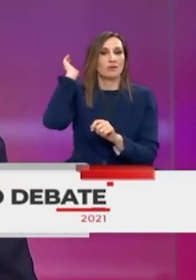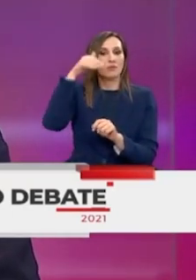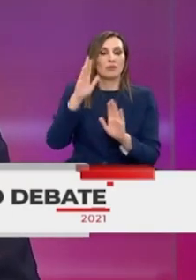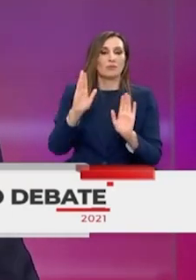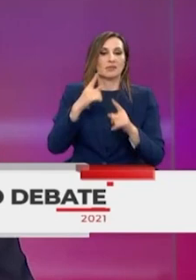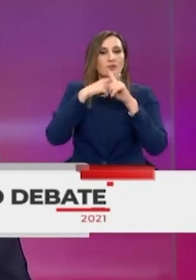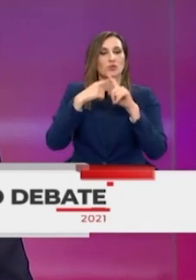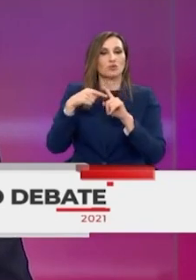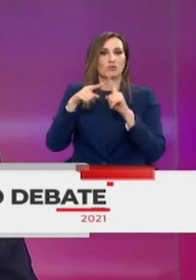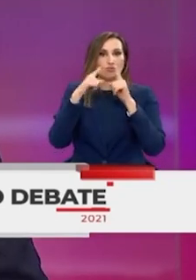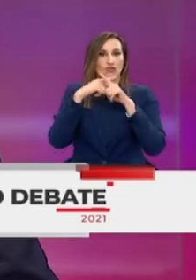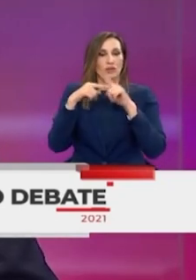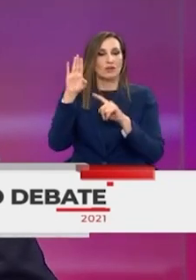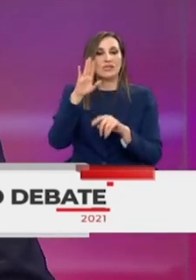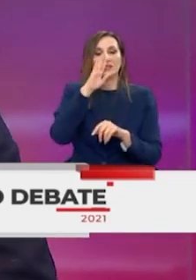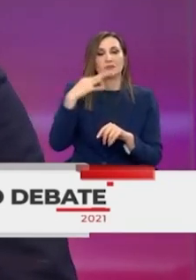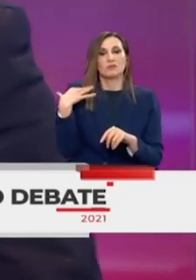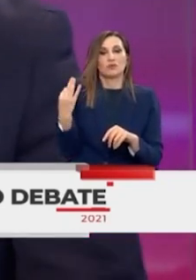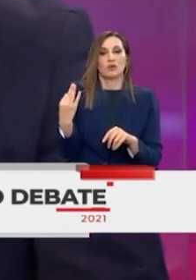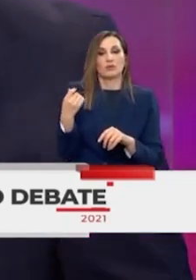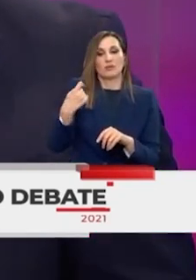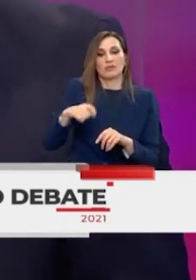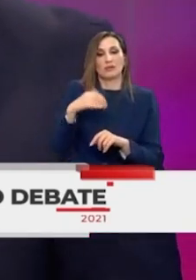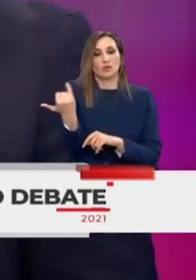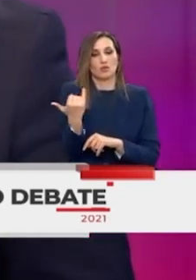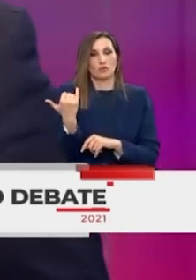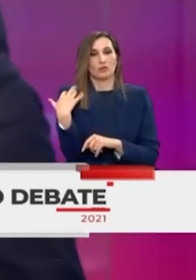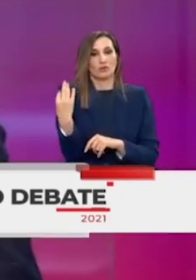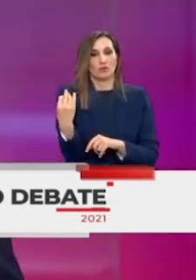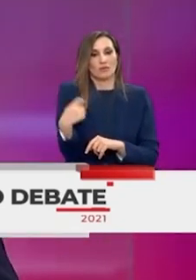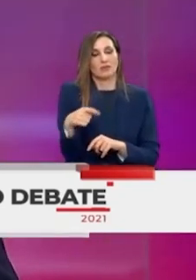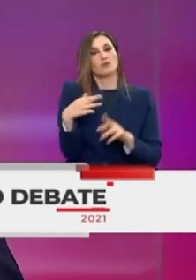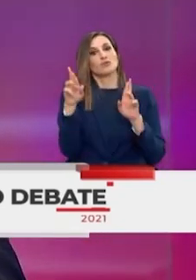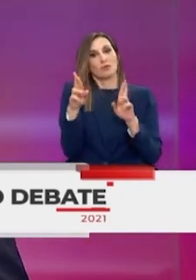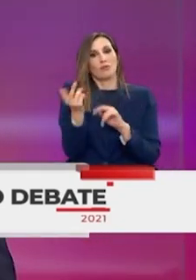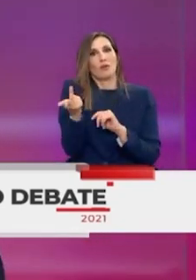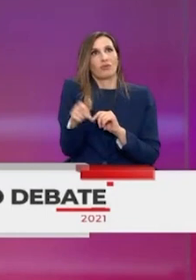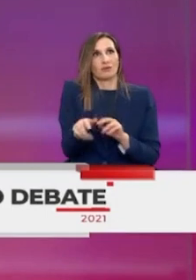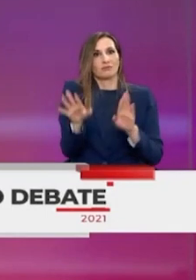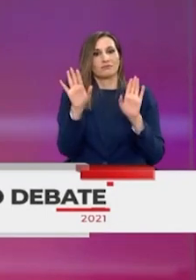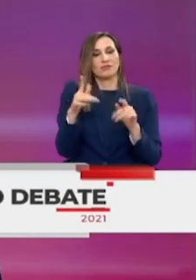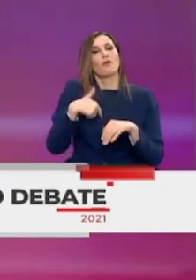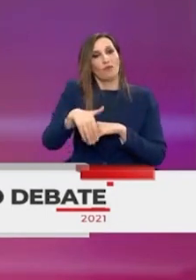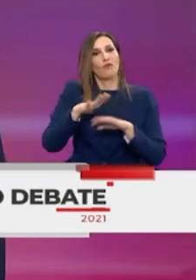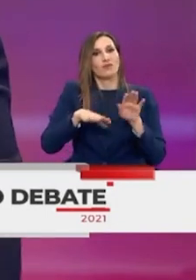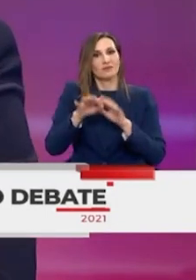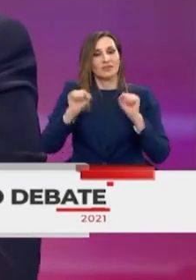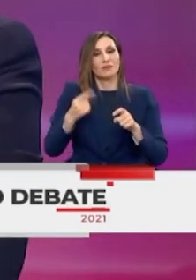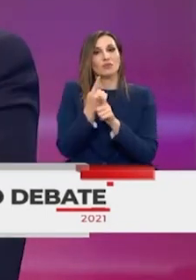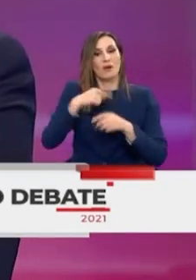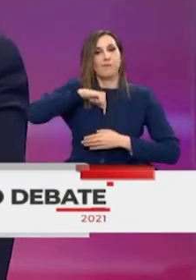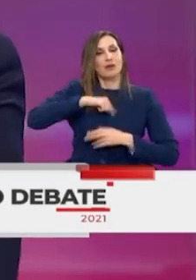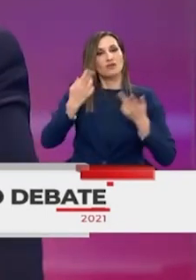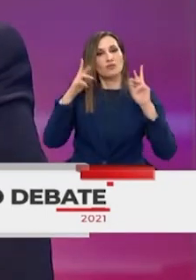jurar. E eu terei que jurar. E se for eleito presidente, se for à segunda volta e for eleito presidente, como espero que aconteça, falo-ei, porque tenho esperança